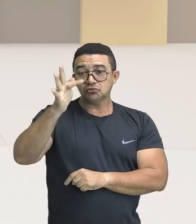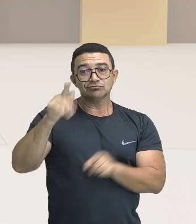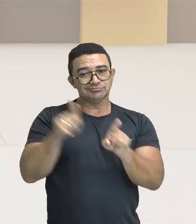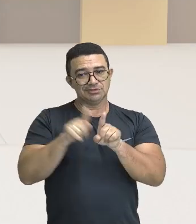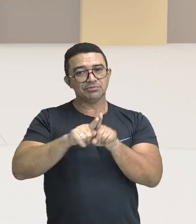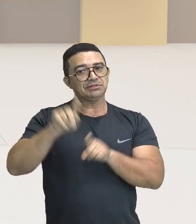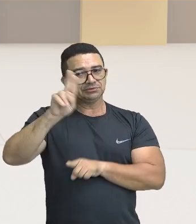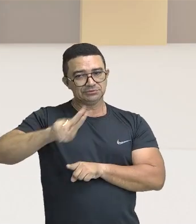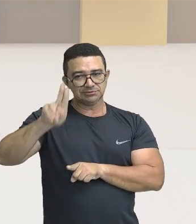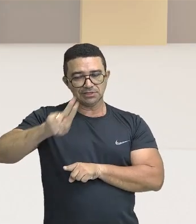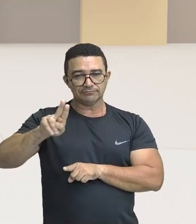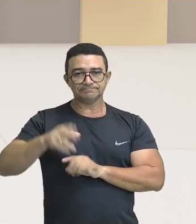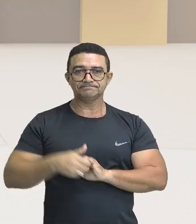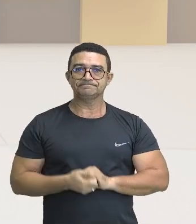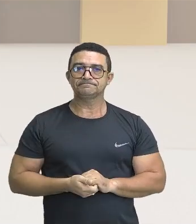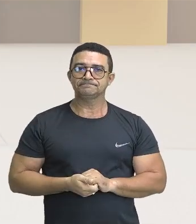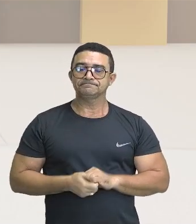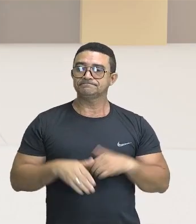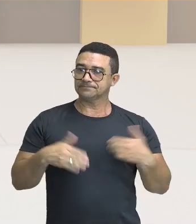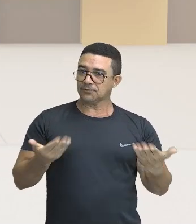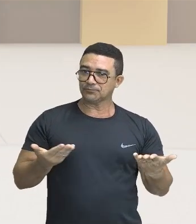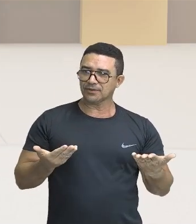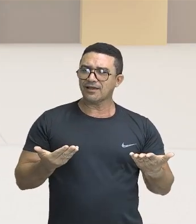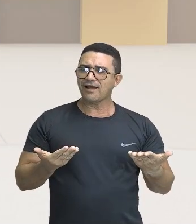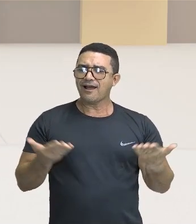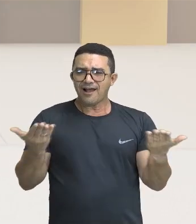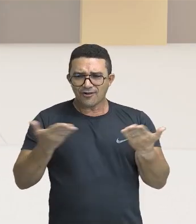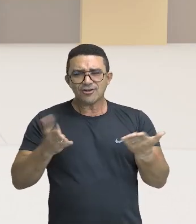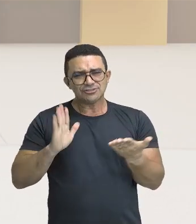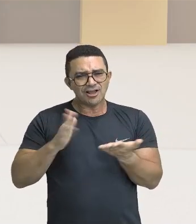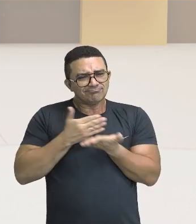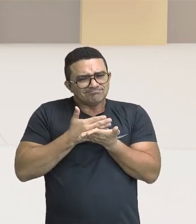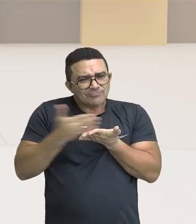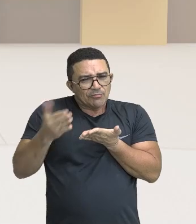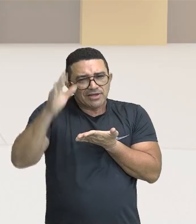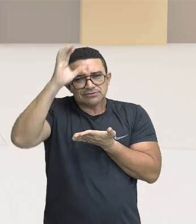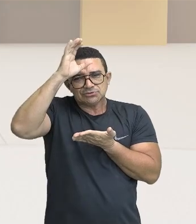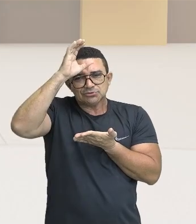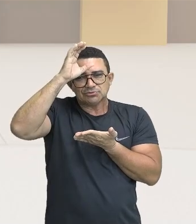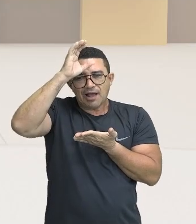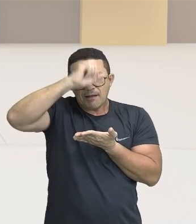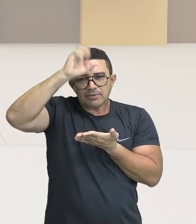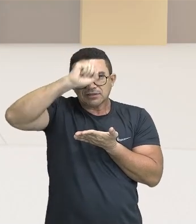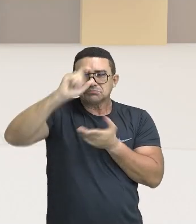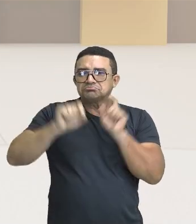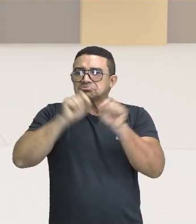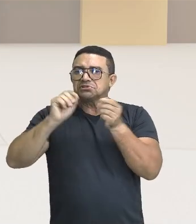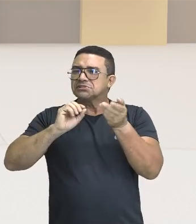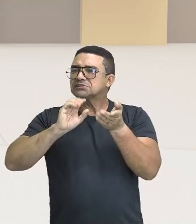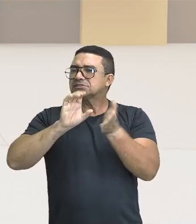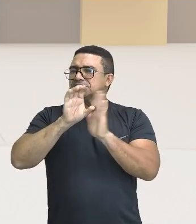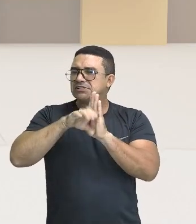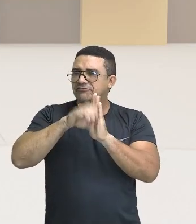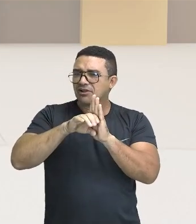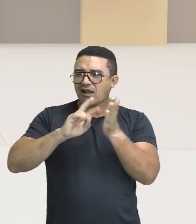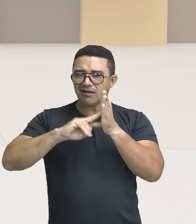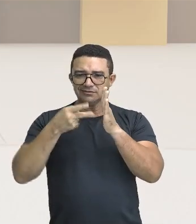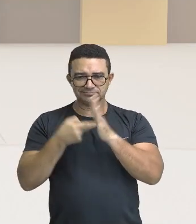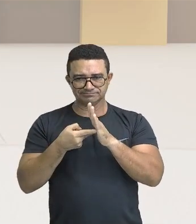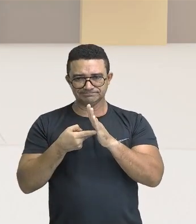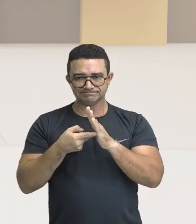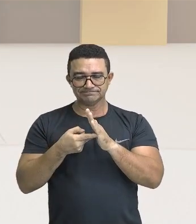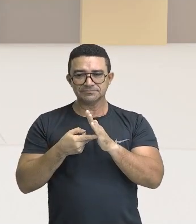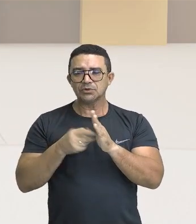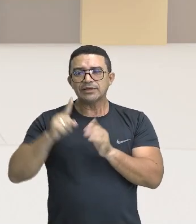usar. Muito bem, gostei. Agora eu já estou compreendendo. Então podemos continuar, professor? De onde veio essa ideia? Vamos